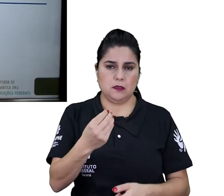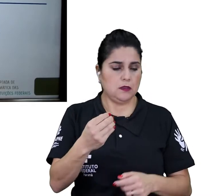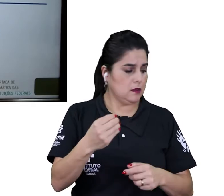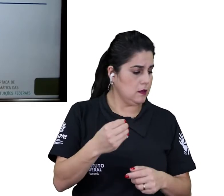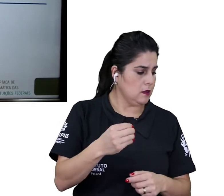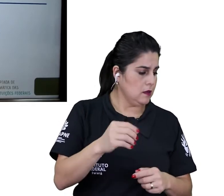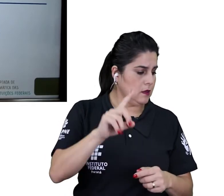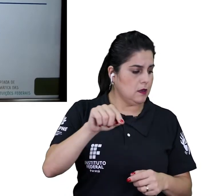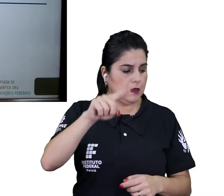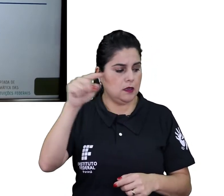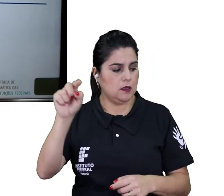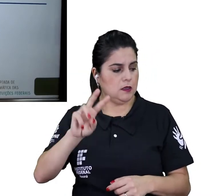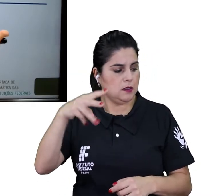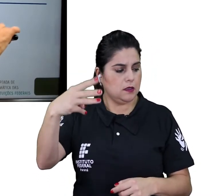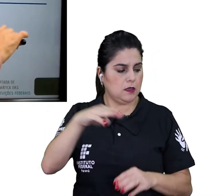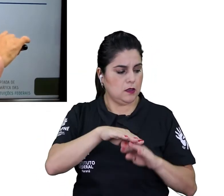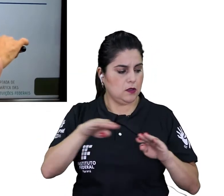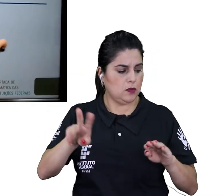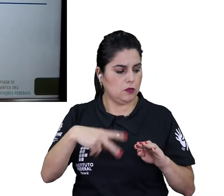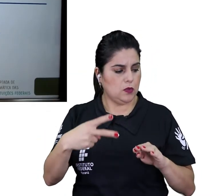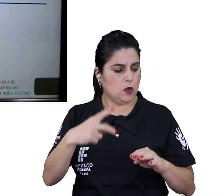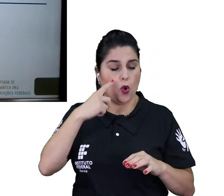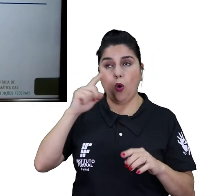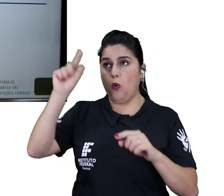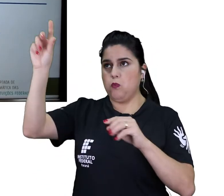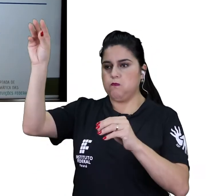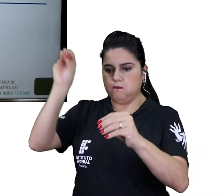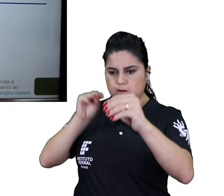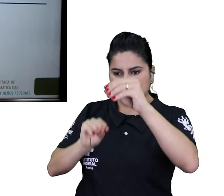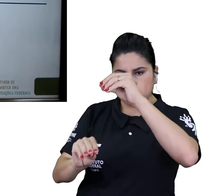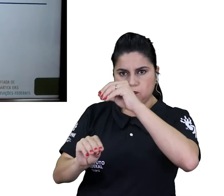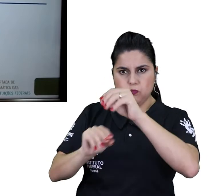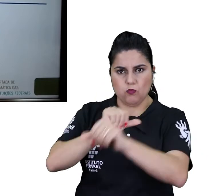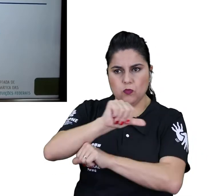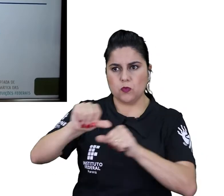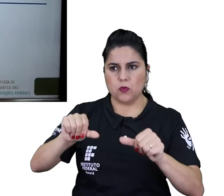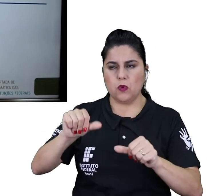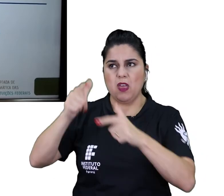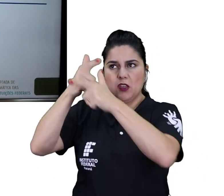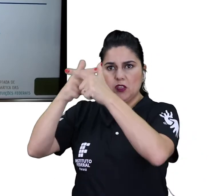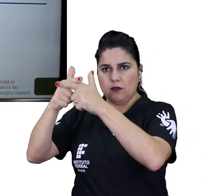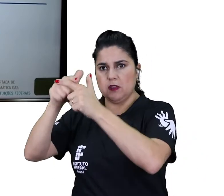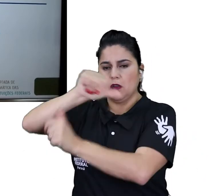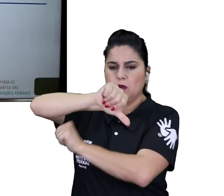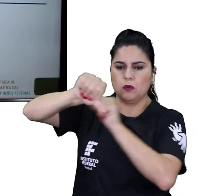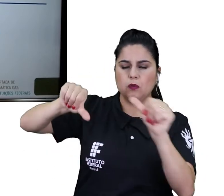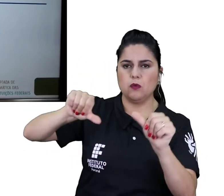sobre 2. Vou passar L raiz de 3 sobre 4 multiplicando.